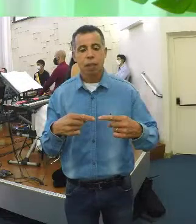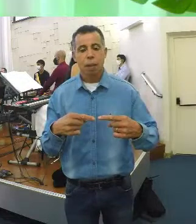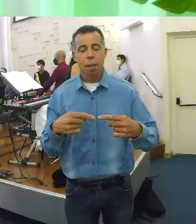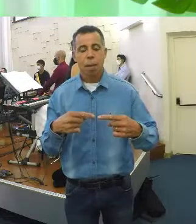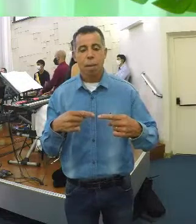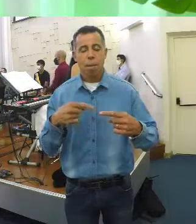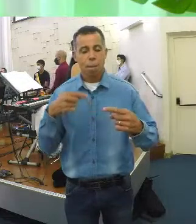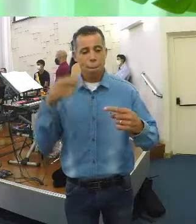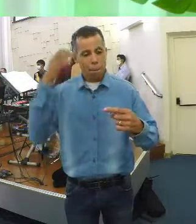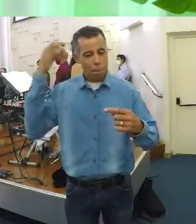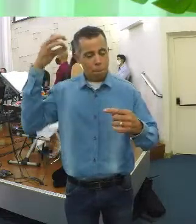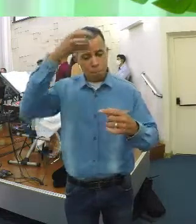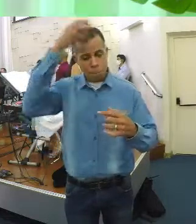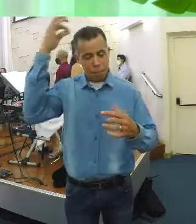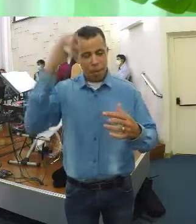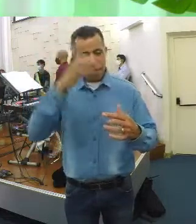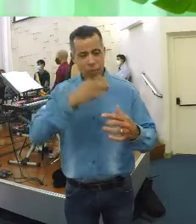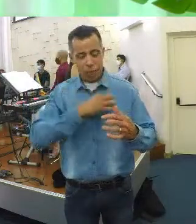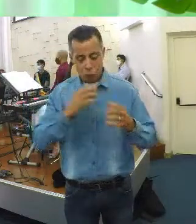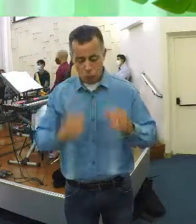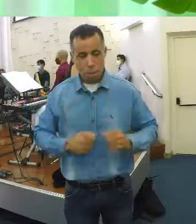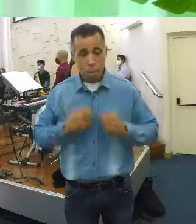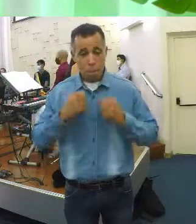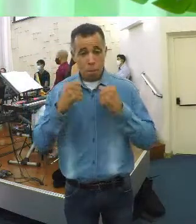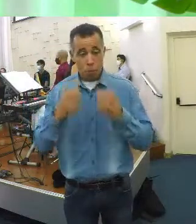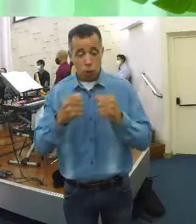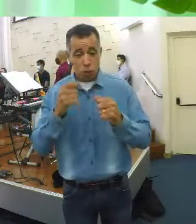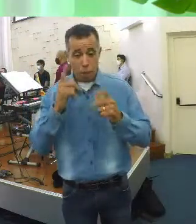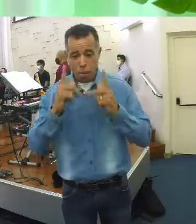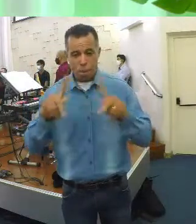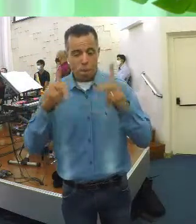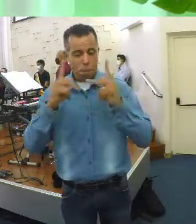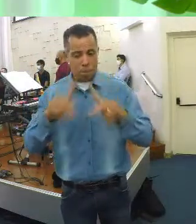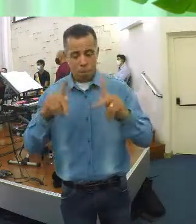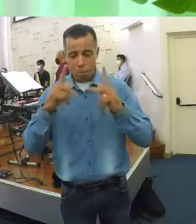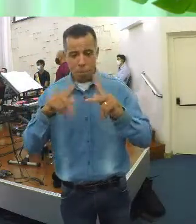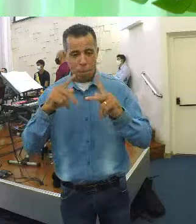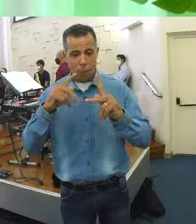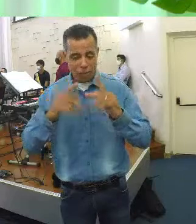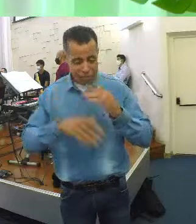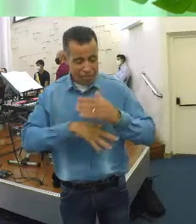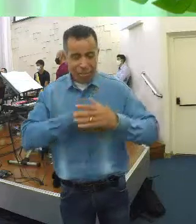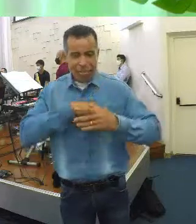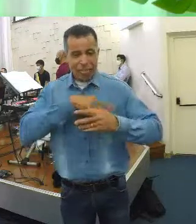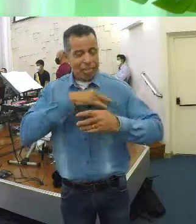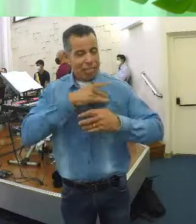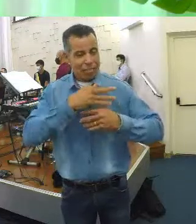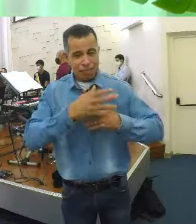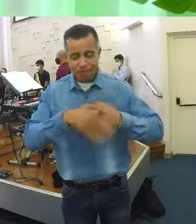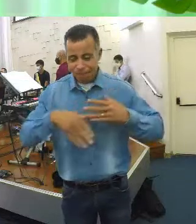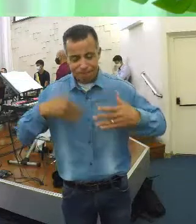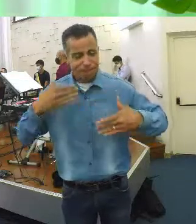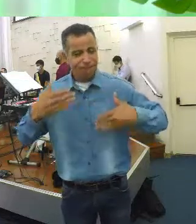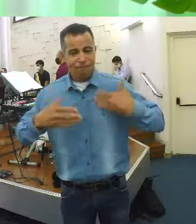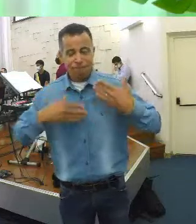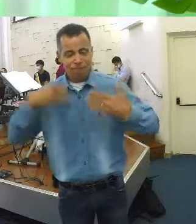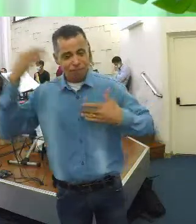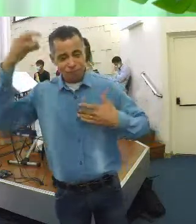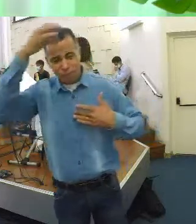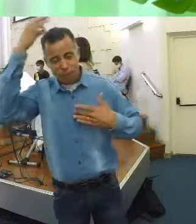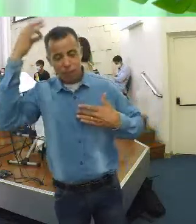que no poder do Espírito atuavam, estes transbordavam de alegria e do Espírito Santo.